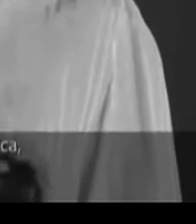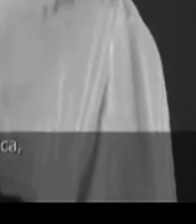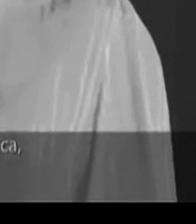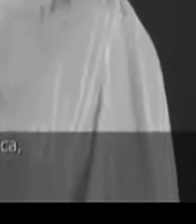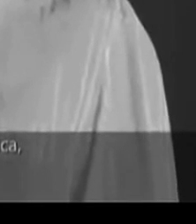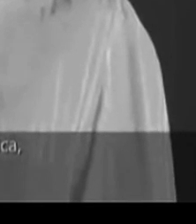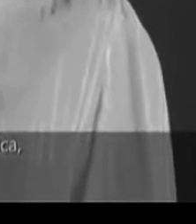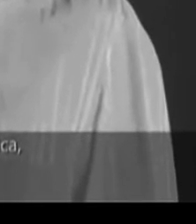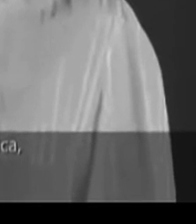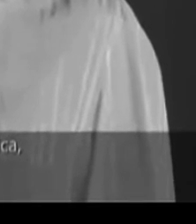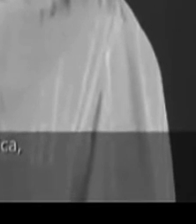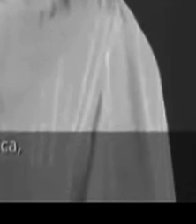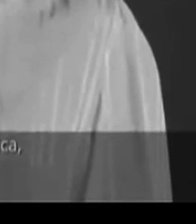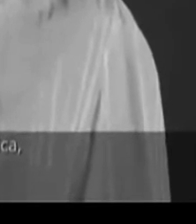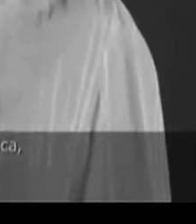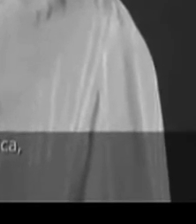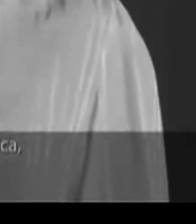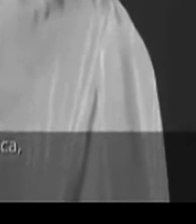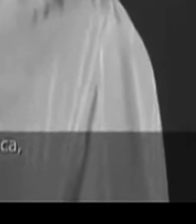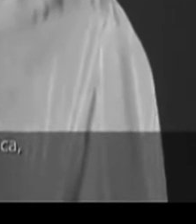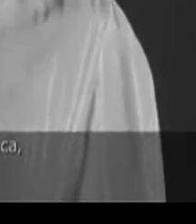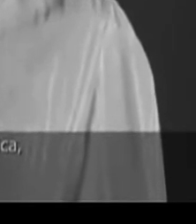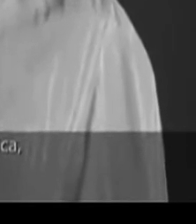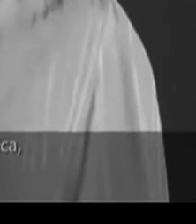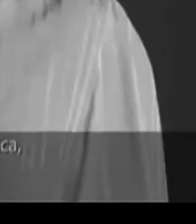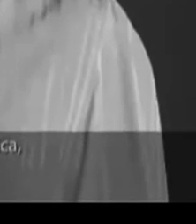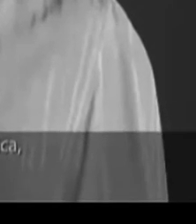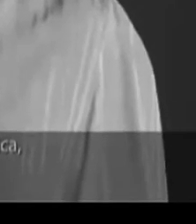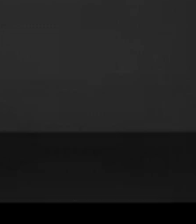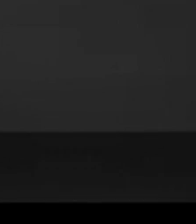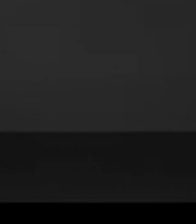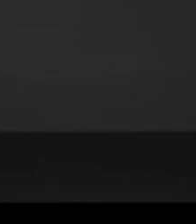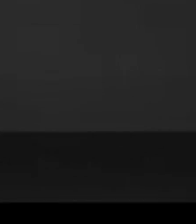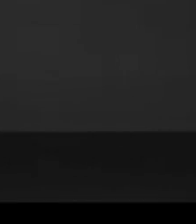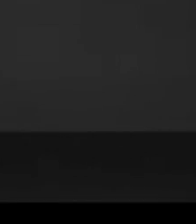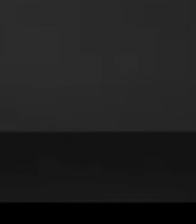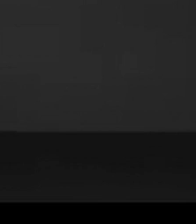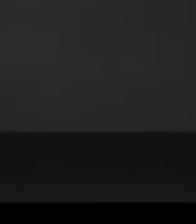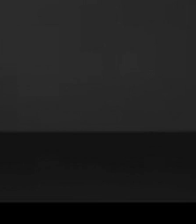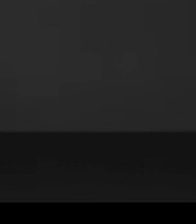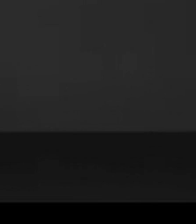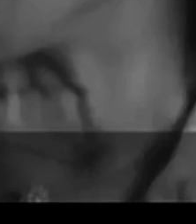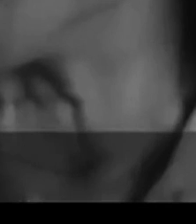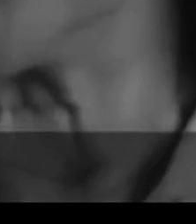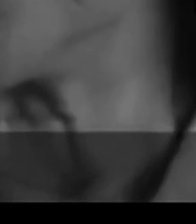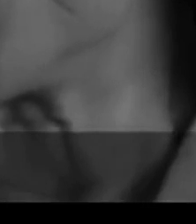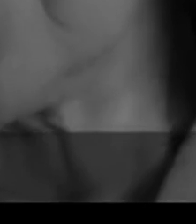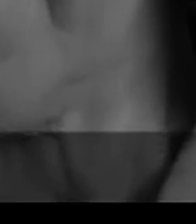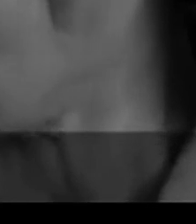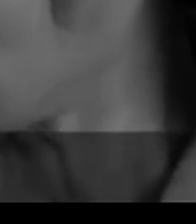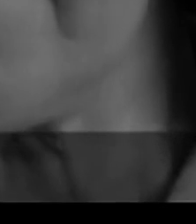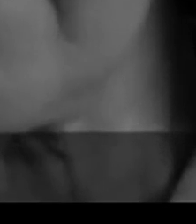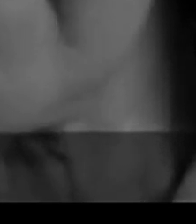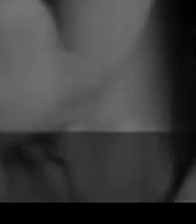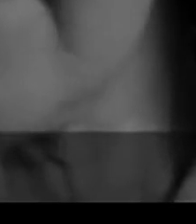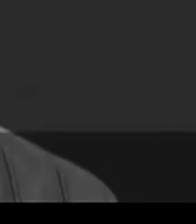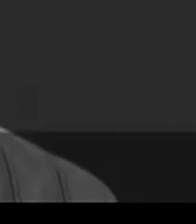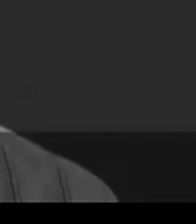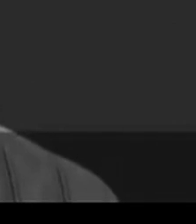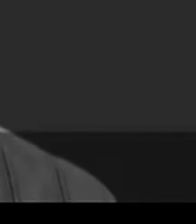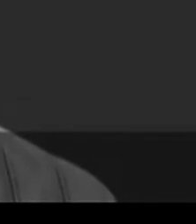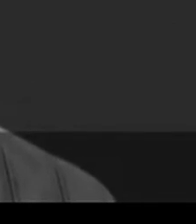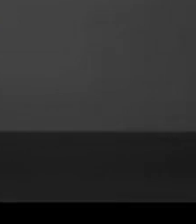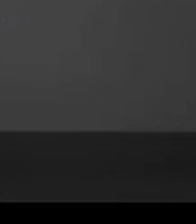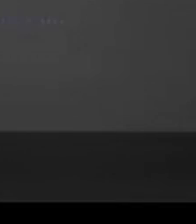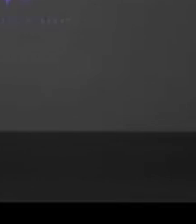que 65,8% das vítimas de violência doméstica, sexual e outras violências são mulheres.